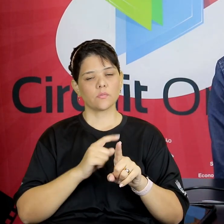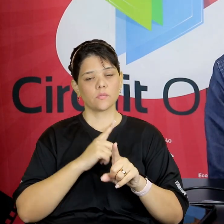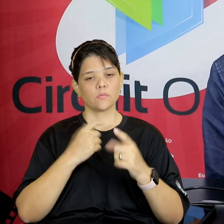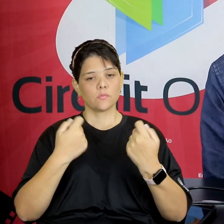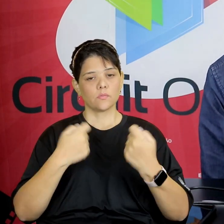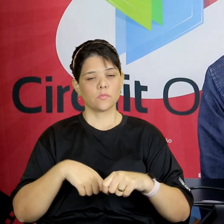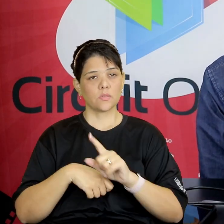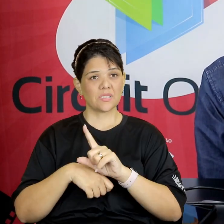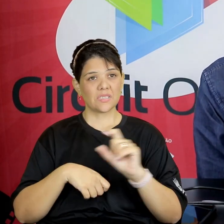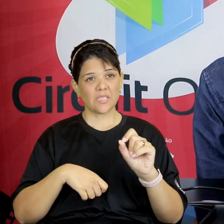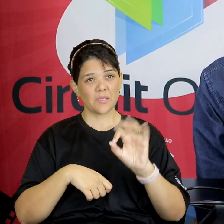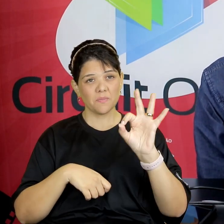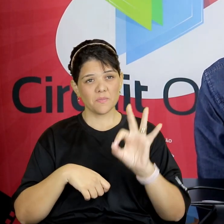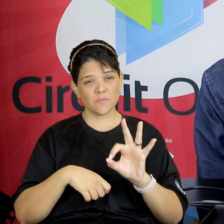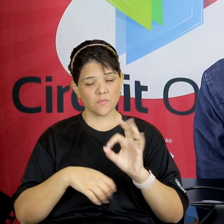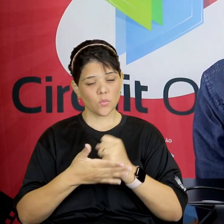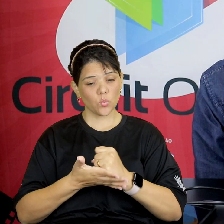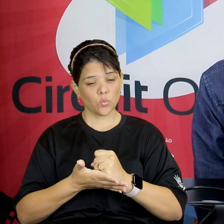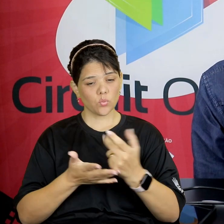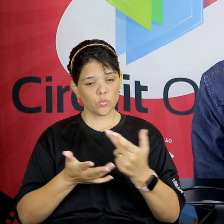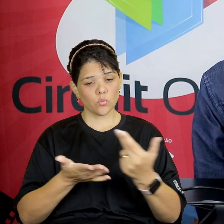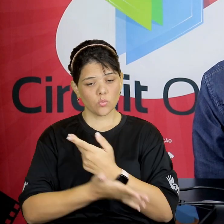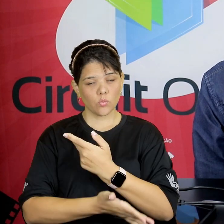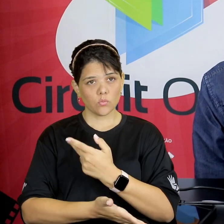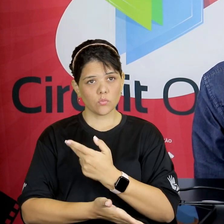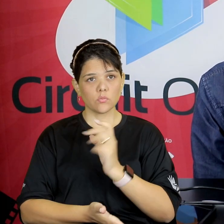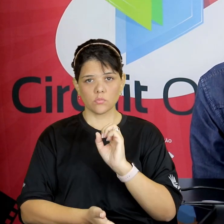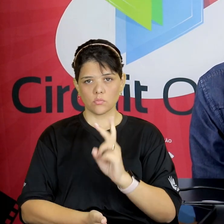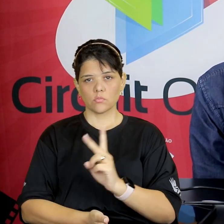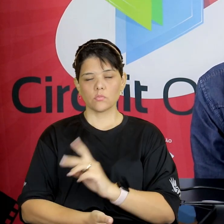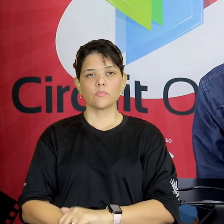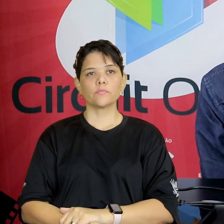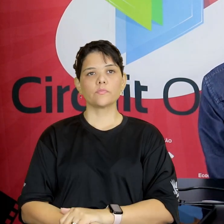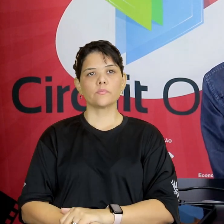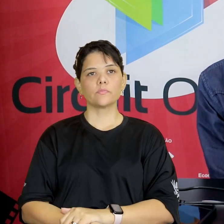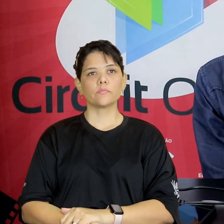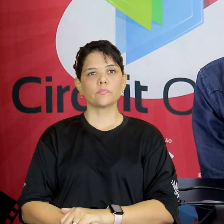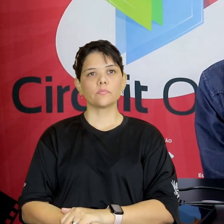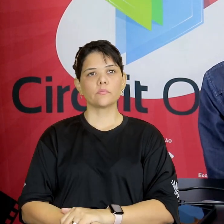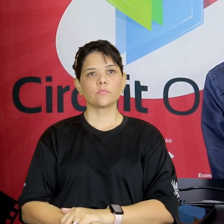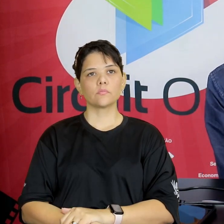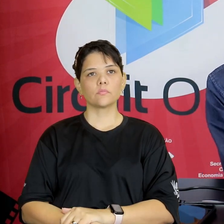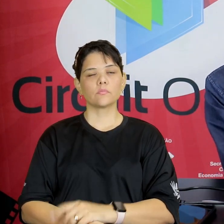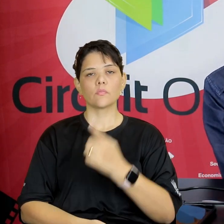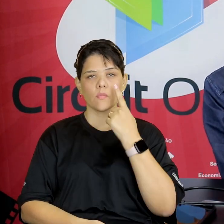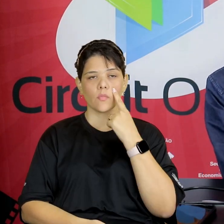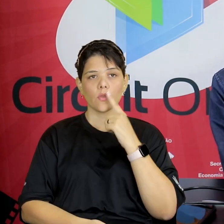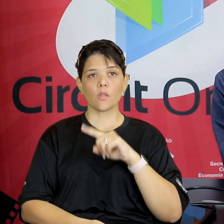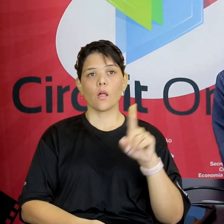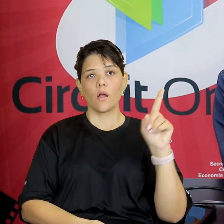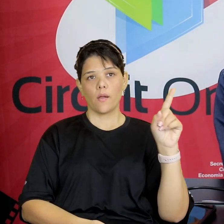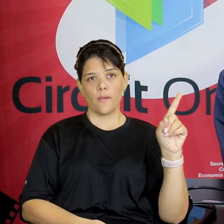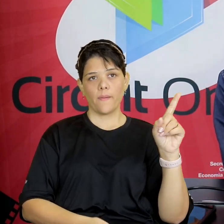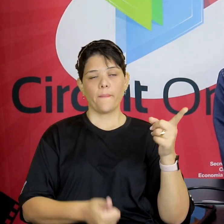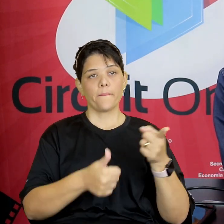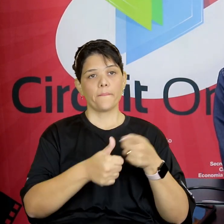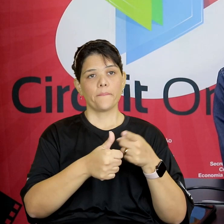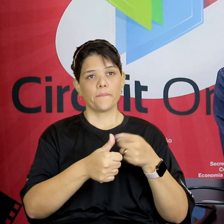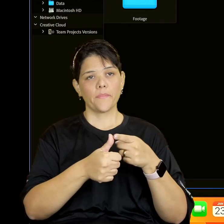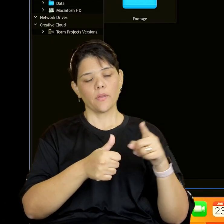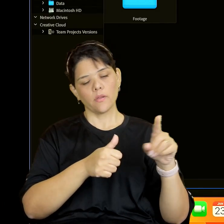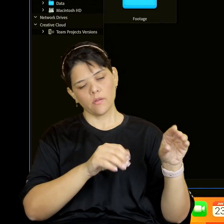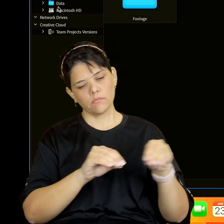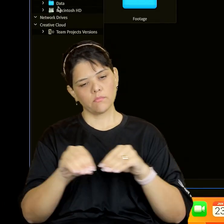do que está acontecendo. Tranquilo? Então aqui a gente tem aquela primeira aba do DaVinci, que seria a aba de você importar